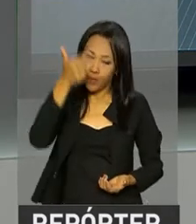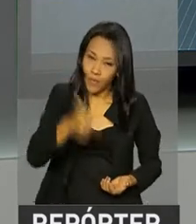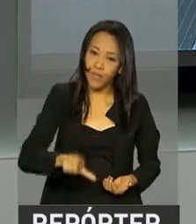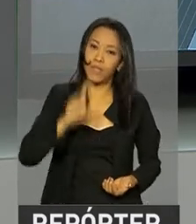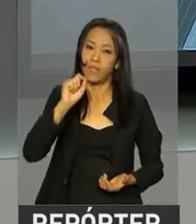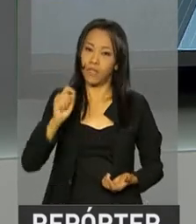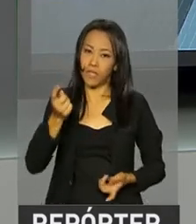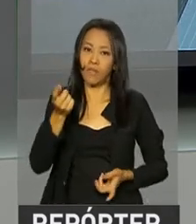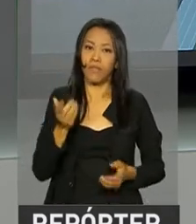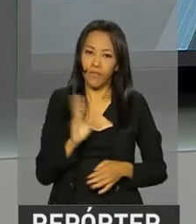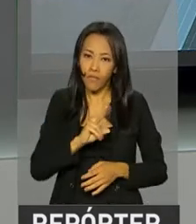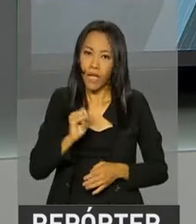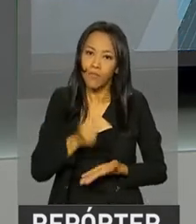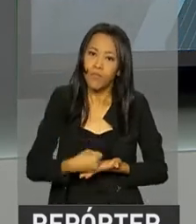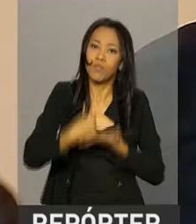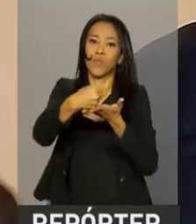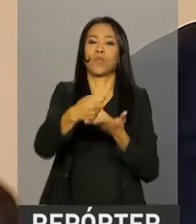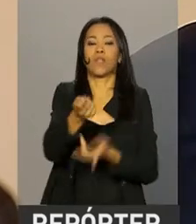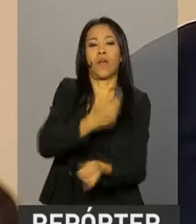da economia brasileira